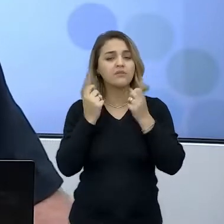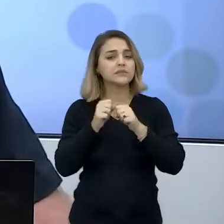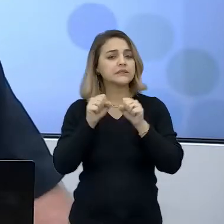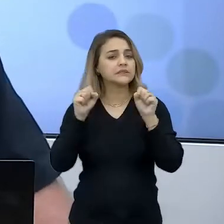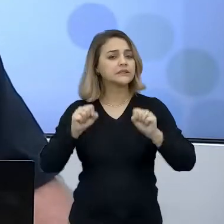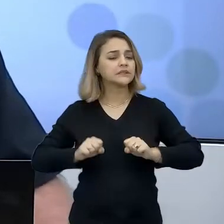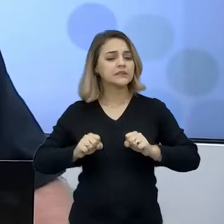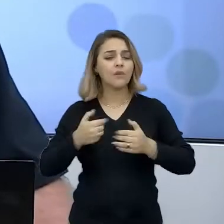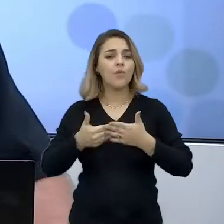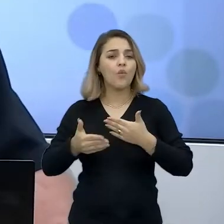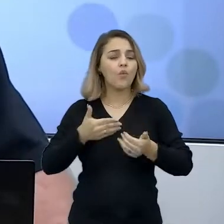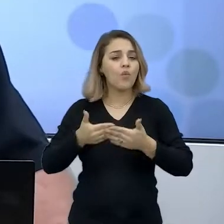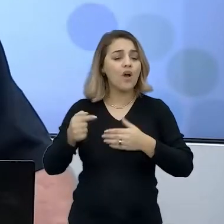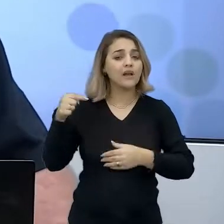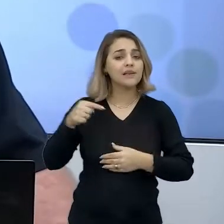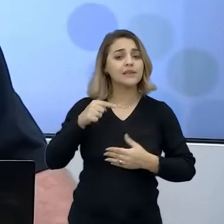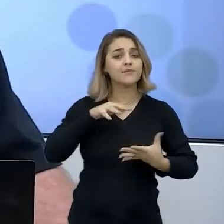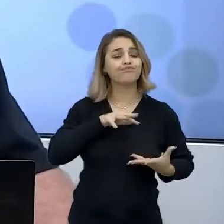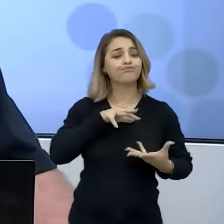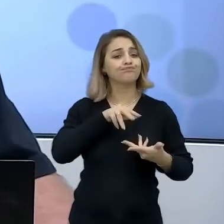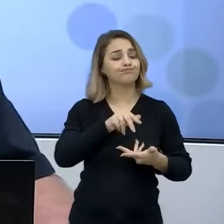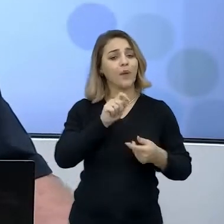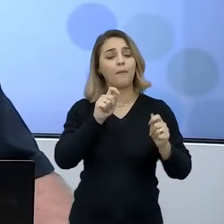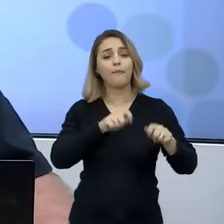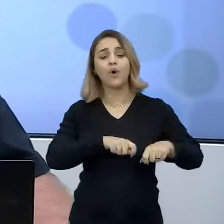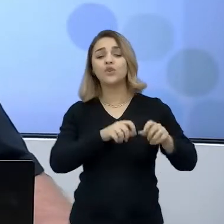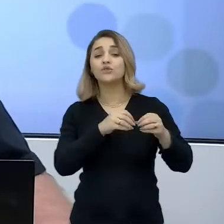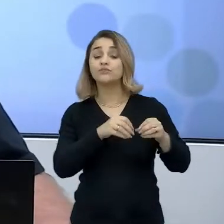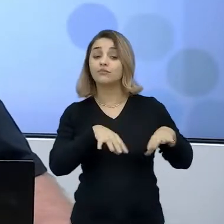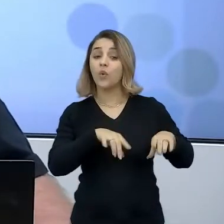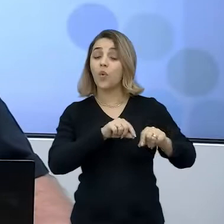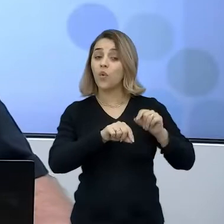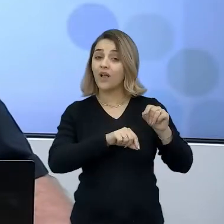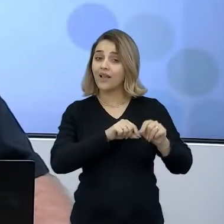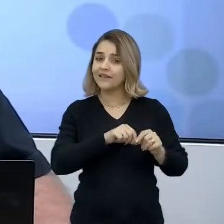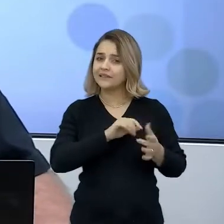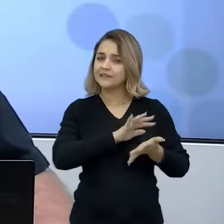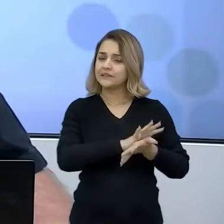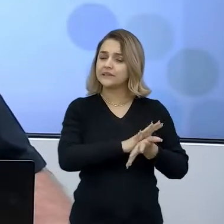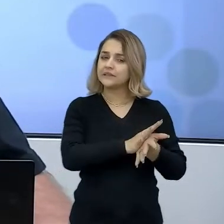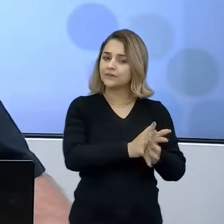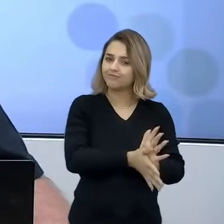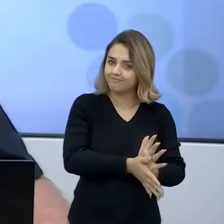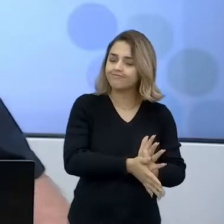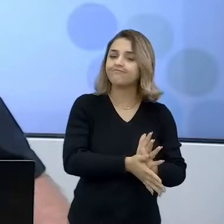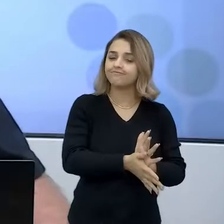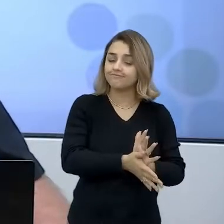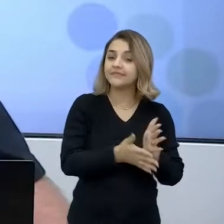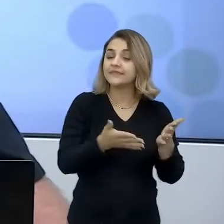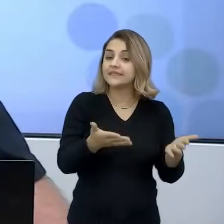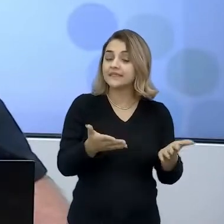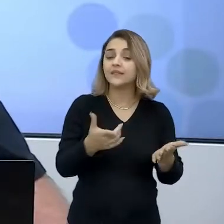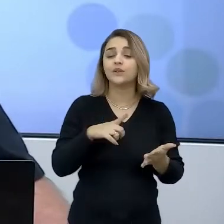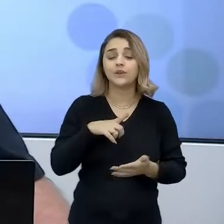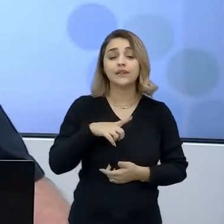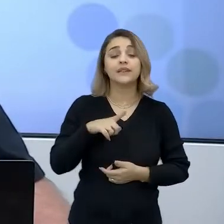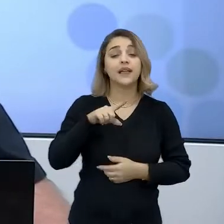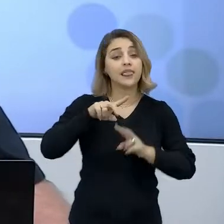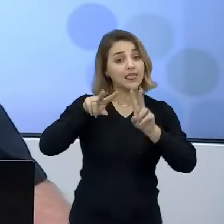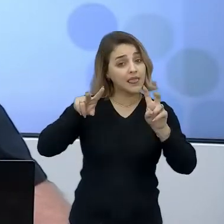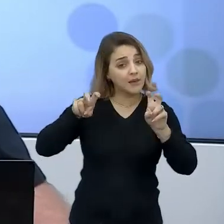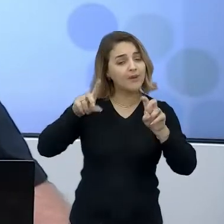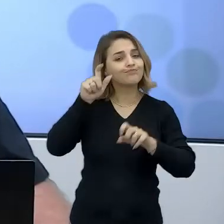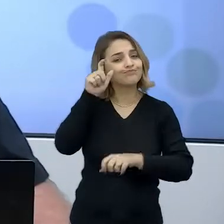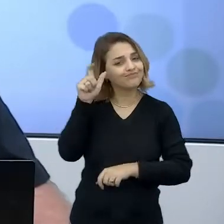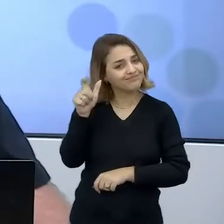nós temos no nosso planeta pode ocasionar aí até catástrofes, né? Então é interessante, né, esse tema, né, que é um